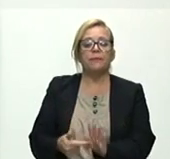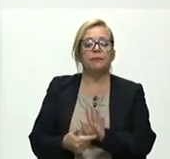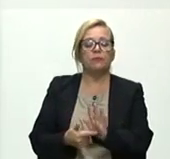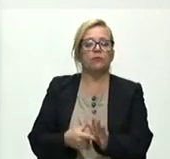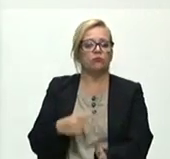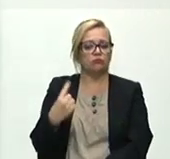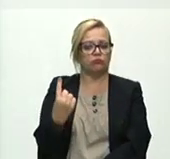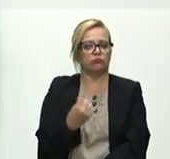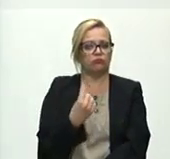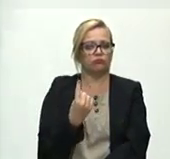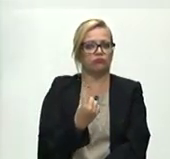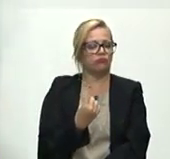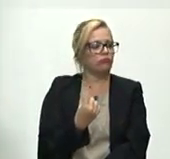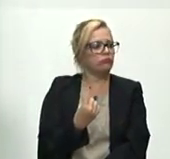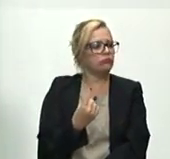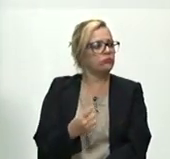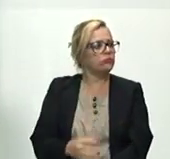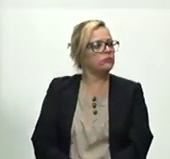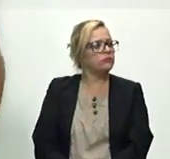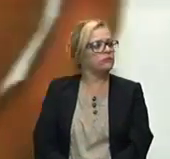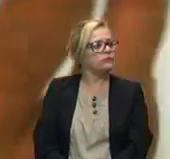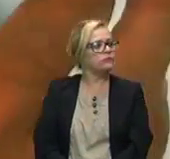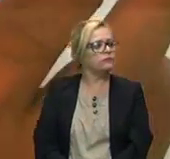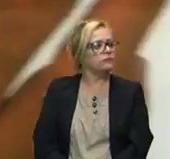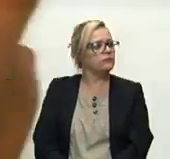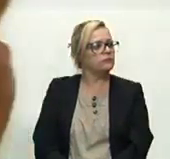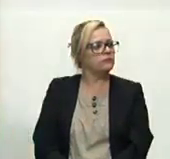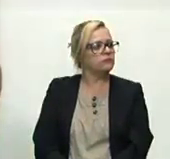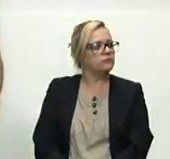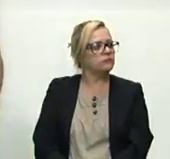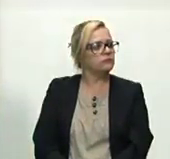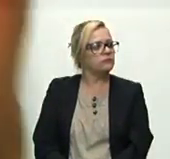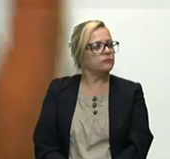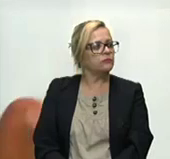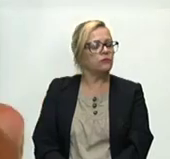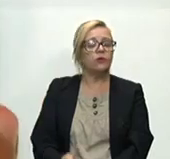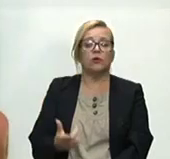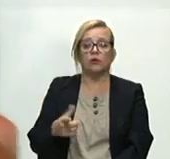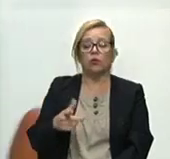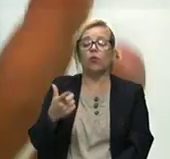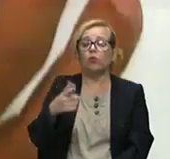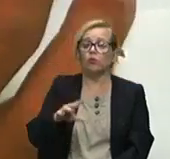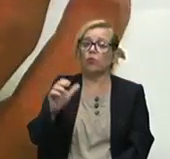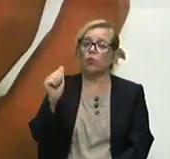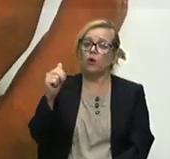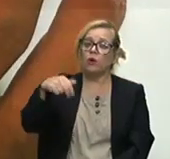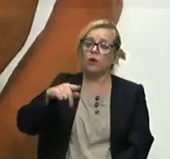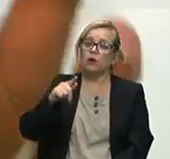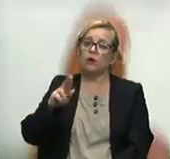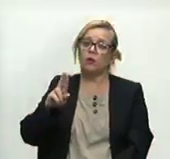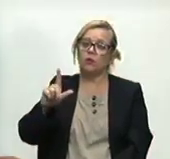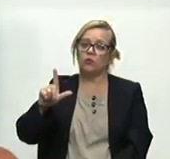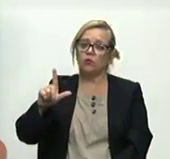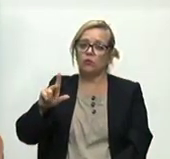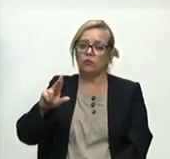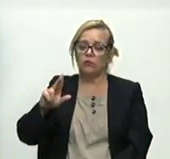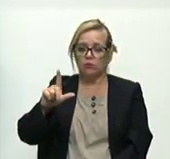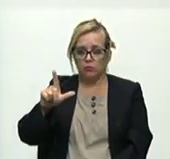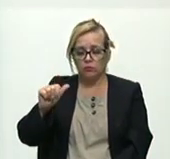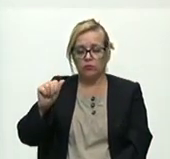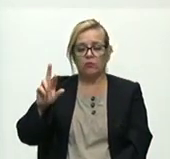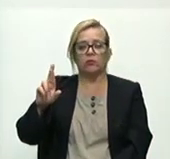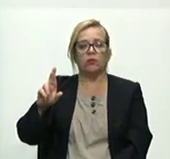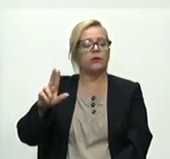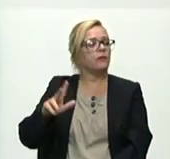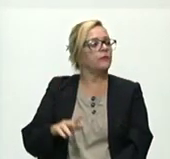sozinho. Esse é o coeficiente linear. Agora, eu quero o angular. Shift 2, aqui para a direita, opção